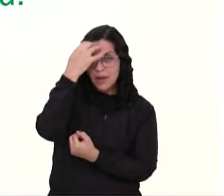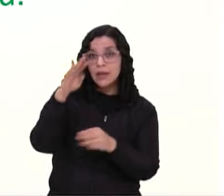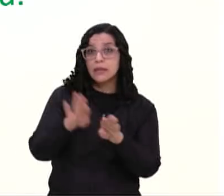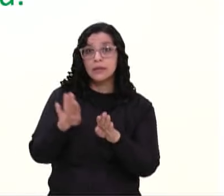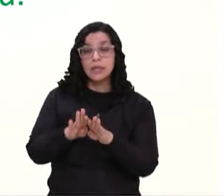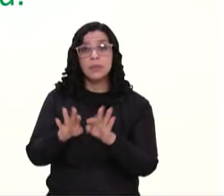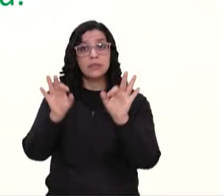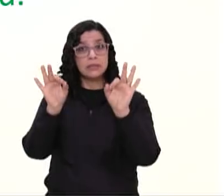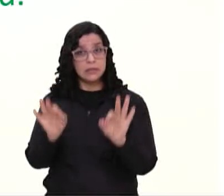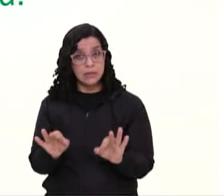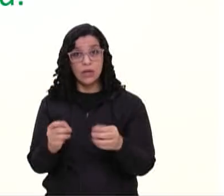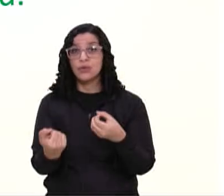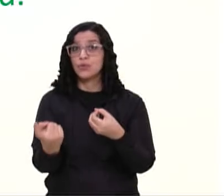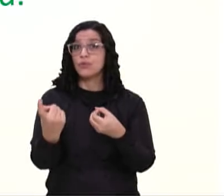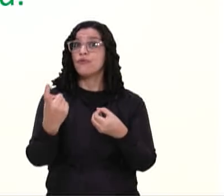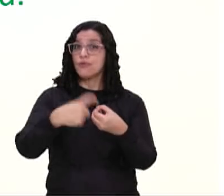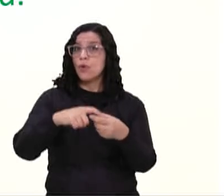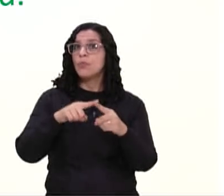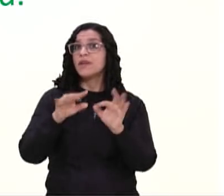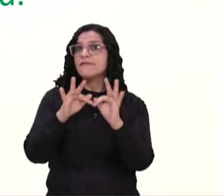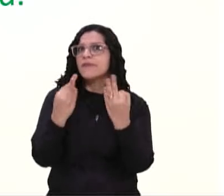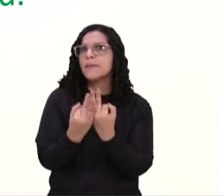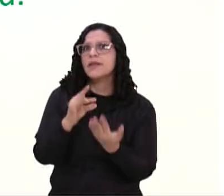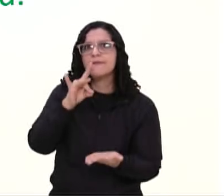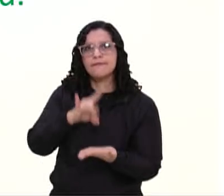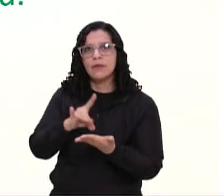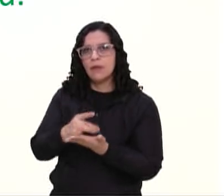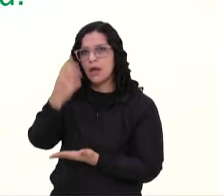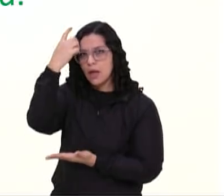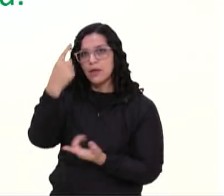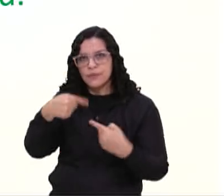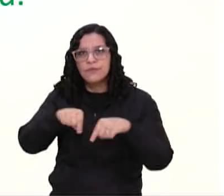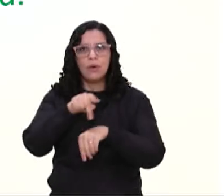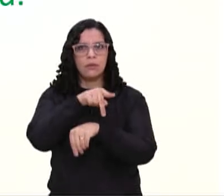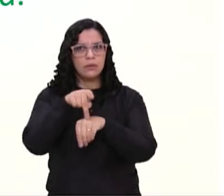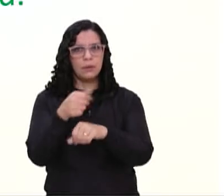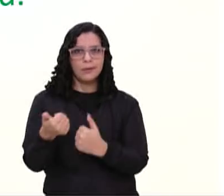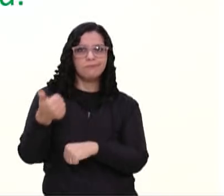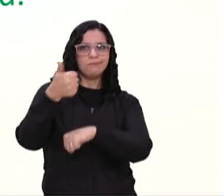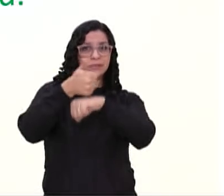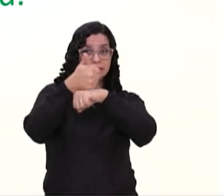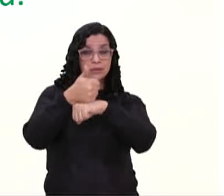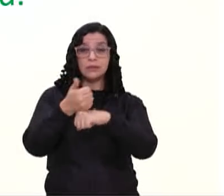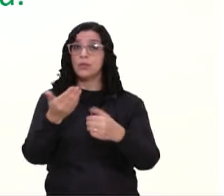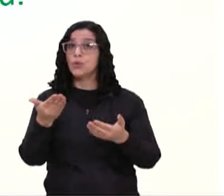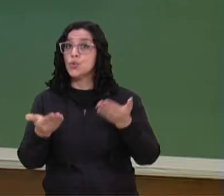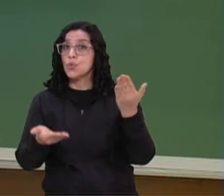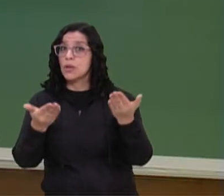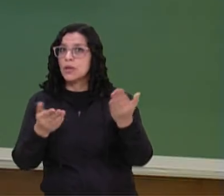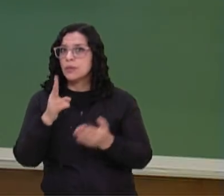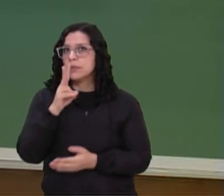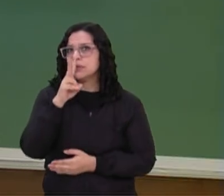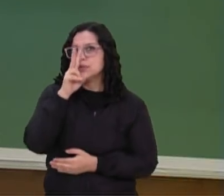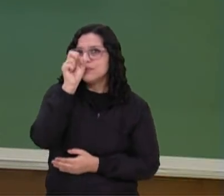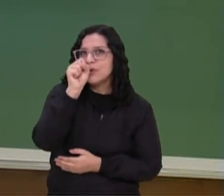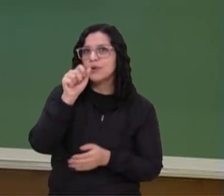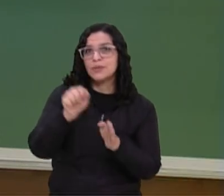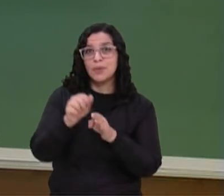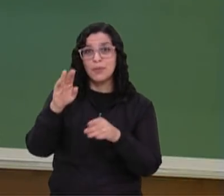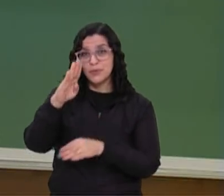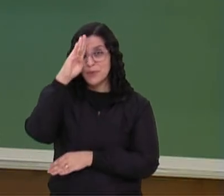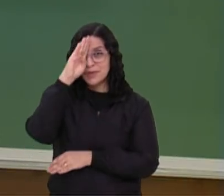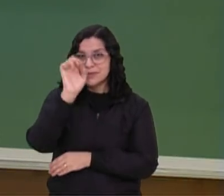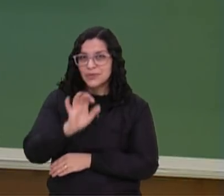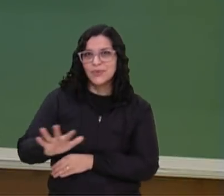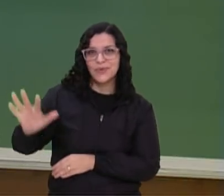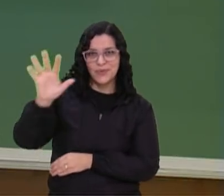aquelas famílias que antes eram as famílias reais voltam a ser famílias reais, e o equilíbrio de forças europeu.